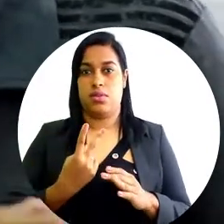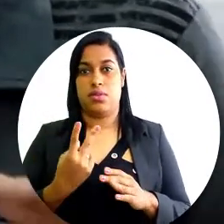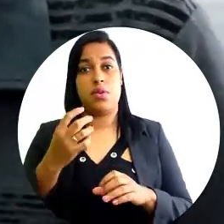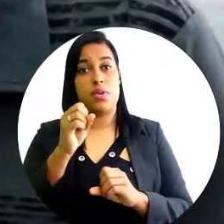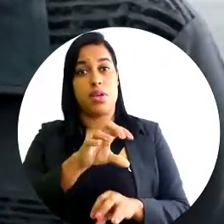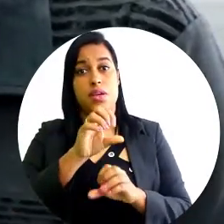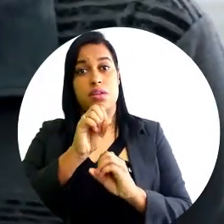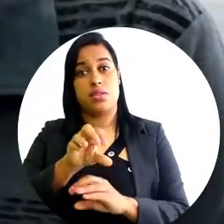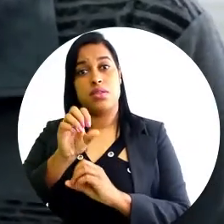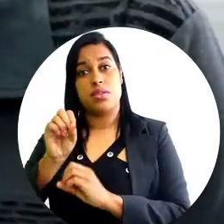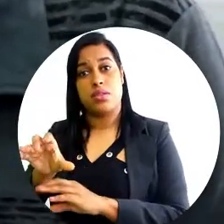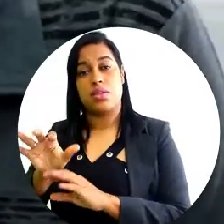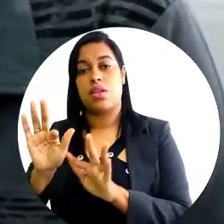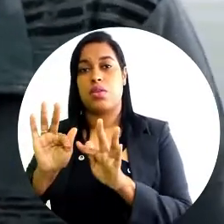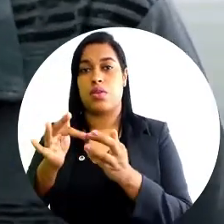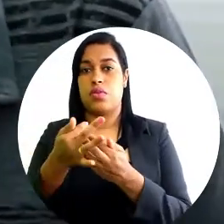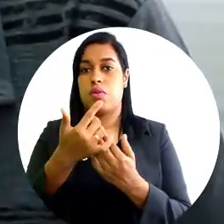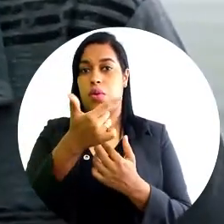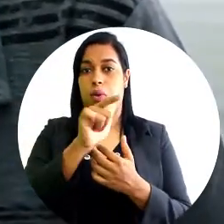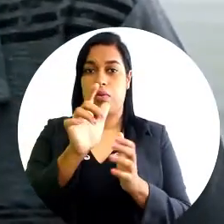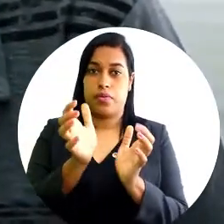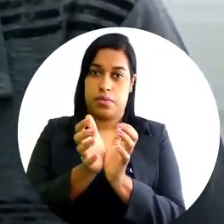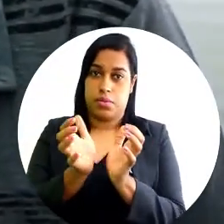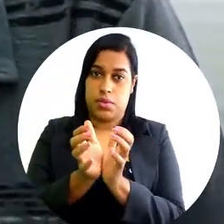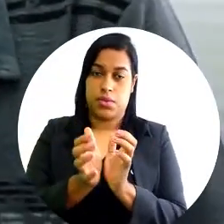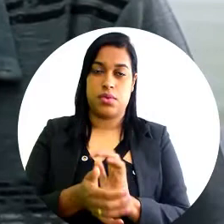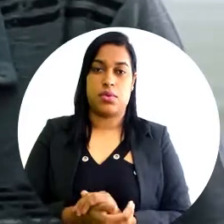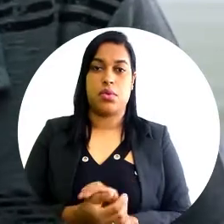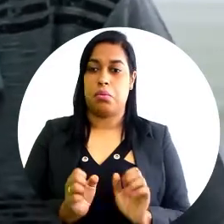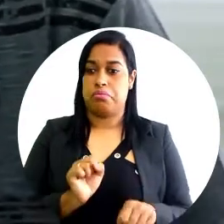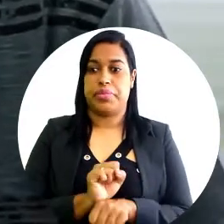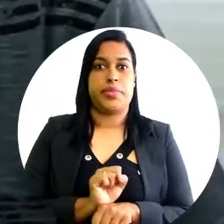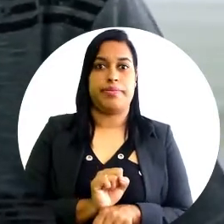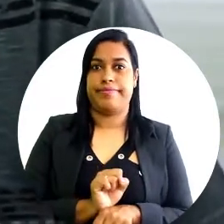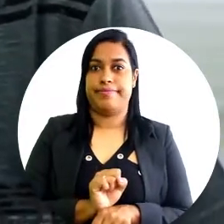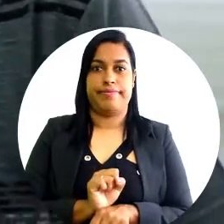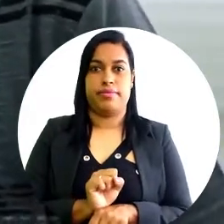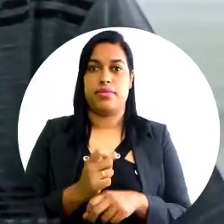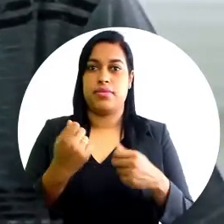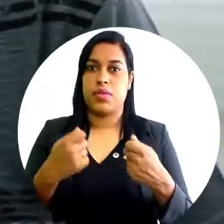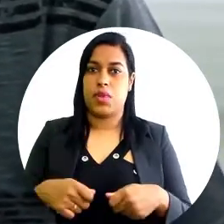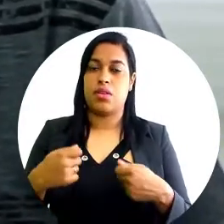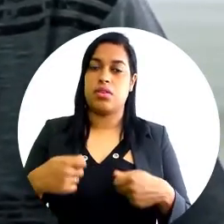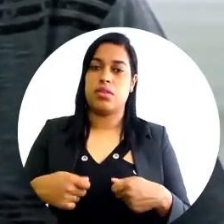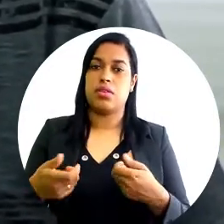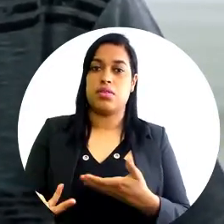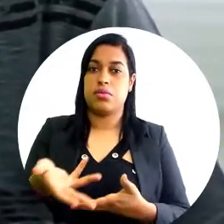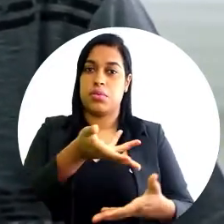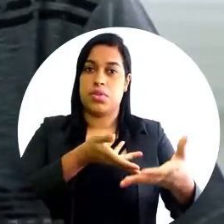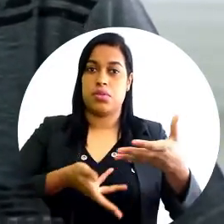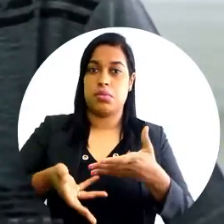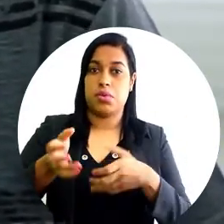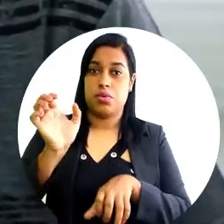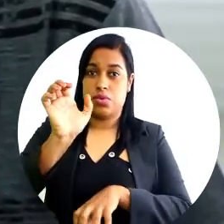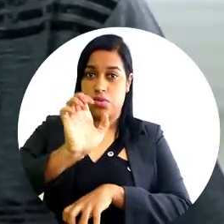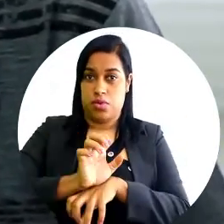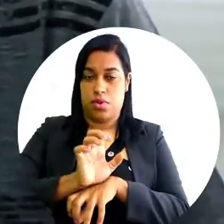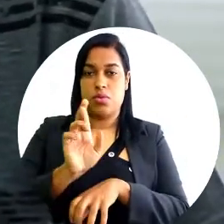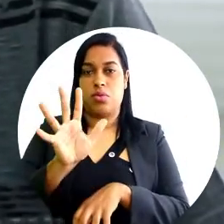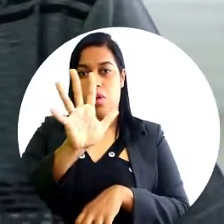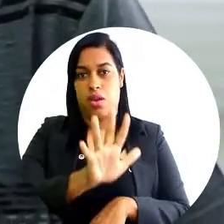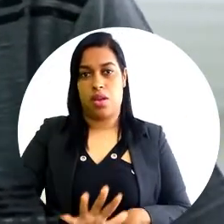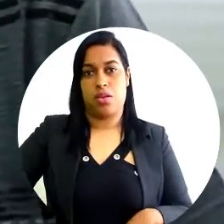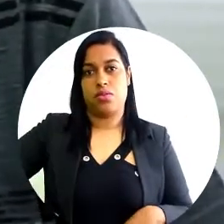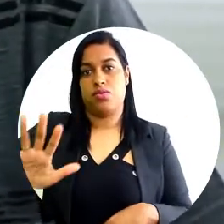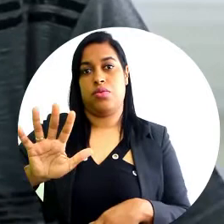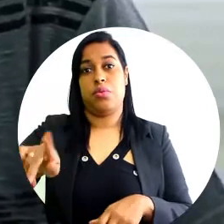valores, e aquilo que é ensinado em outros grupos familiares. Mas não para aí. Nós fazemos parte de um estado,